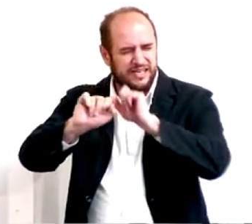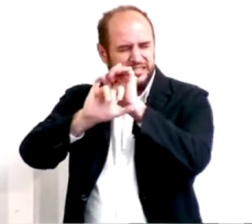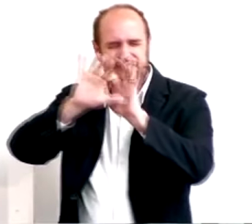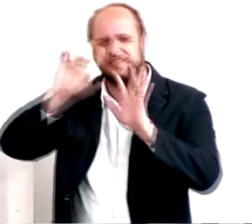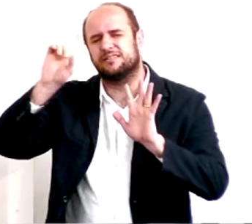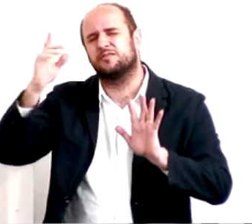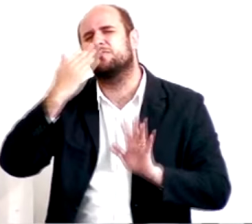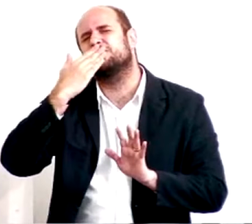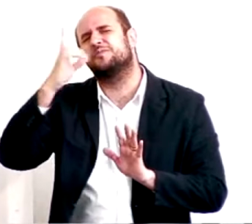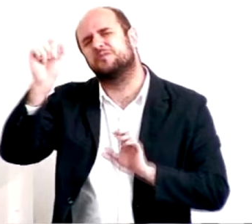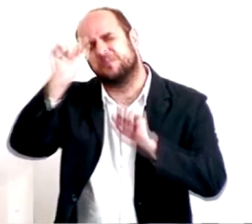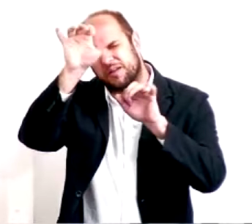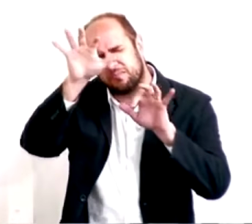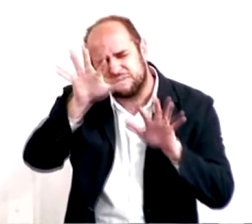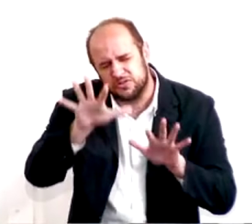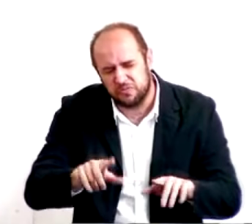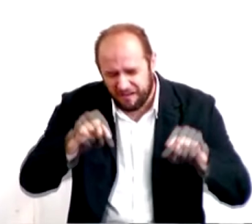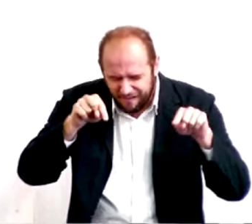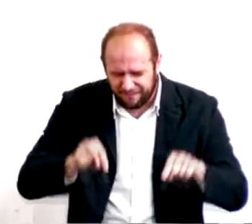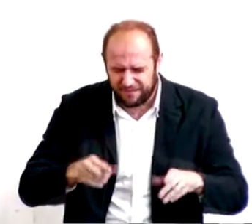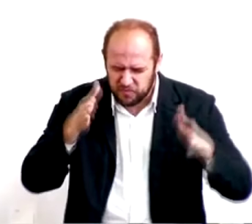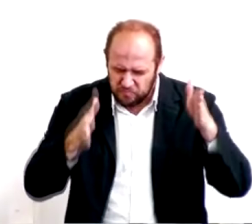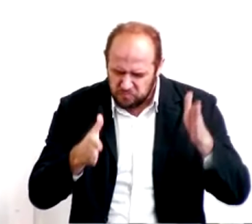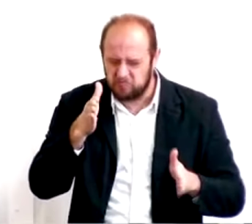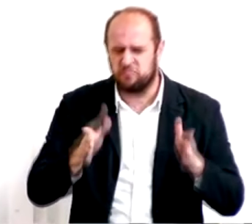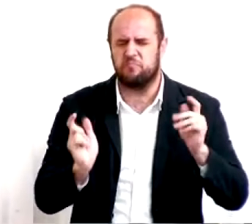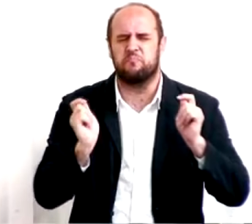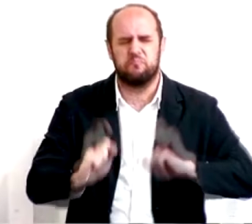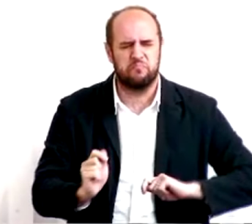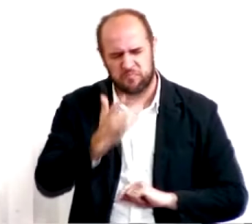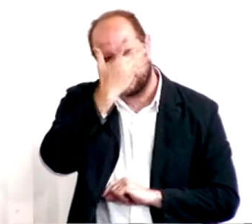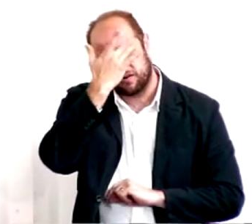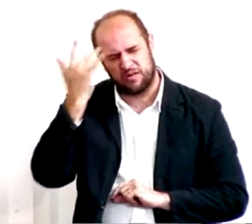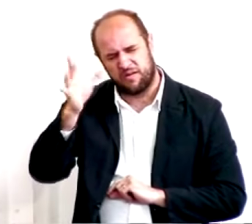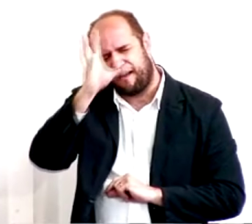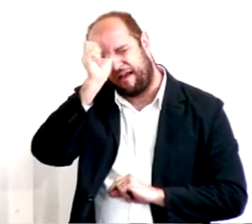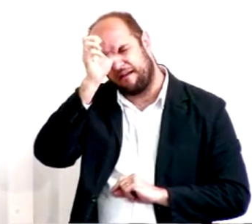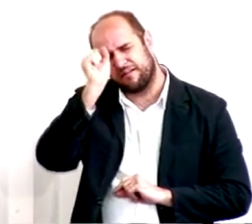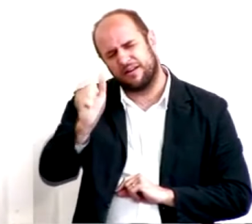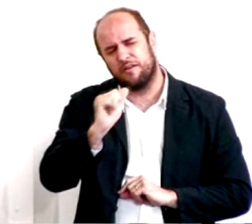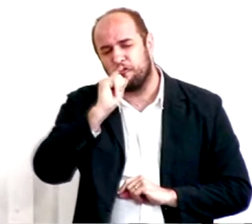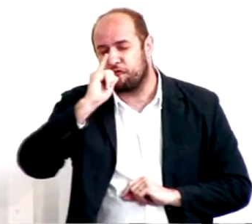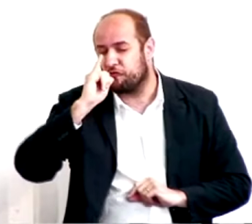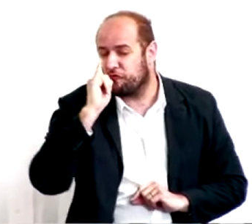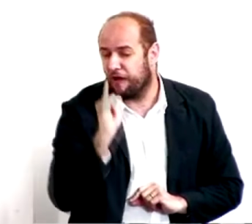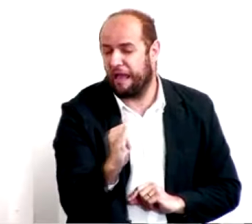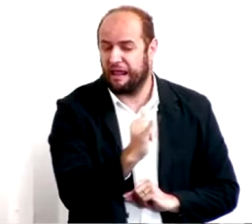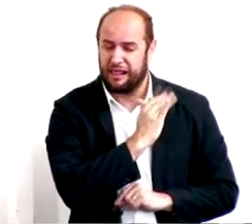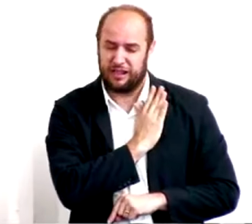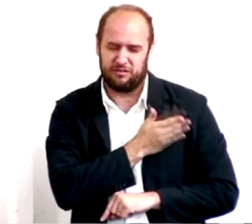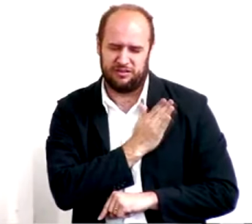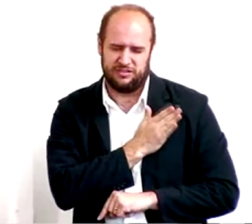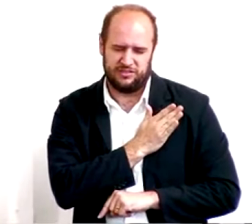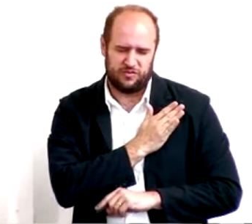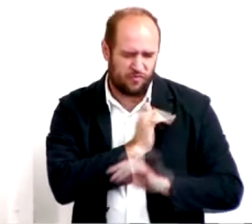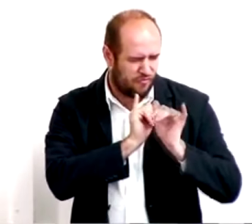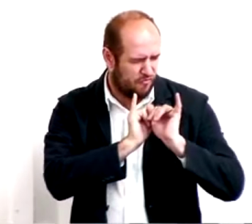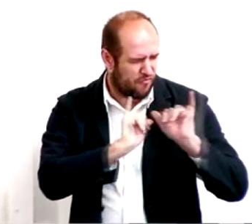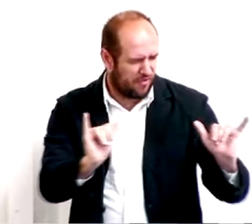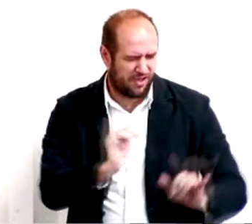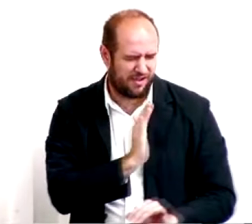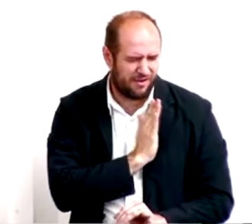nossa oração é que o senhor faça desta ocasião uma ocasião muito especial para falar ao seu coração ao coração